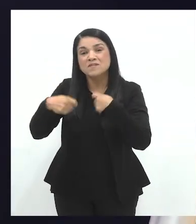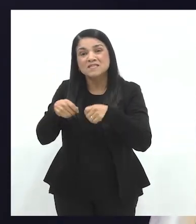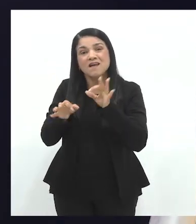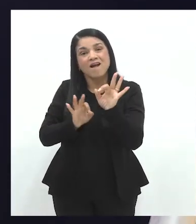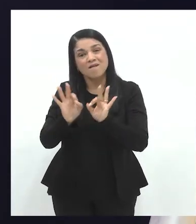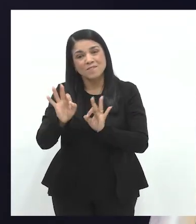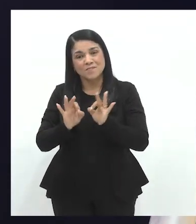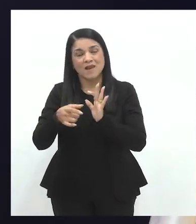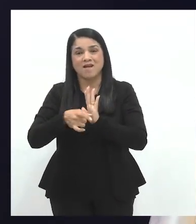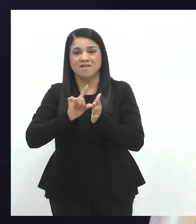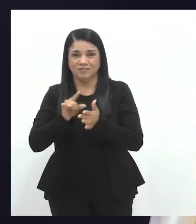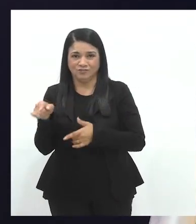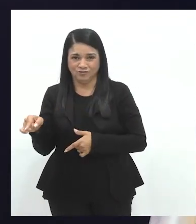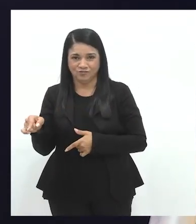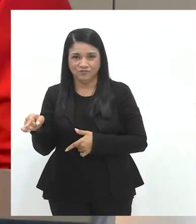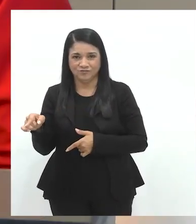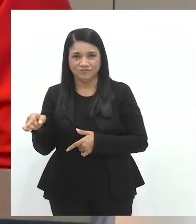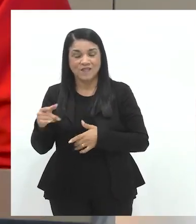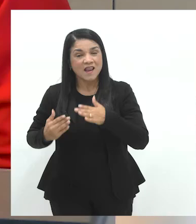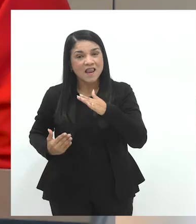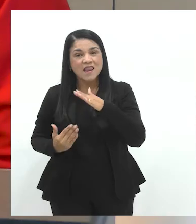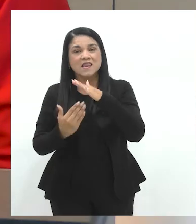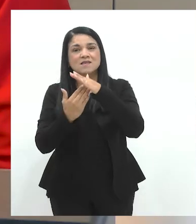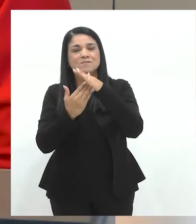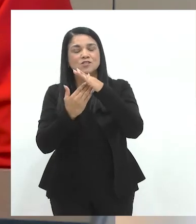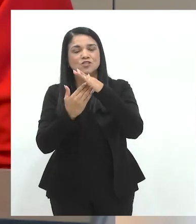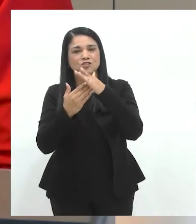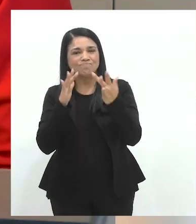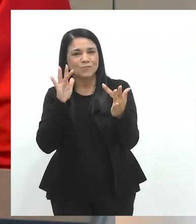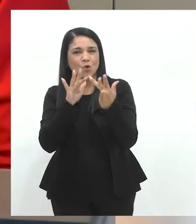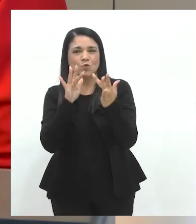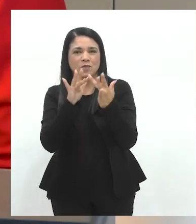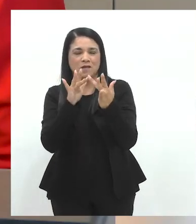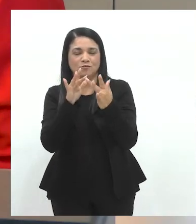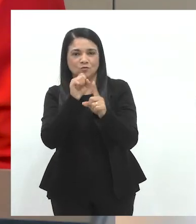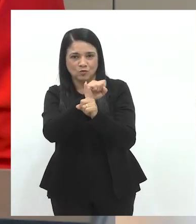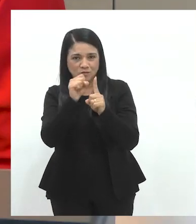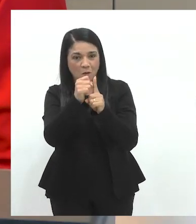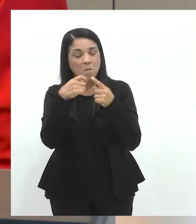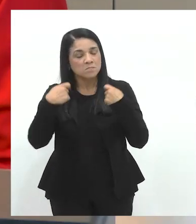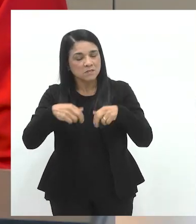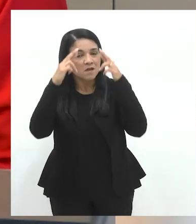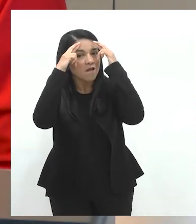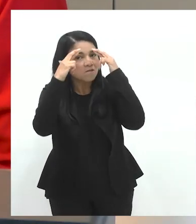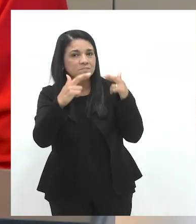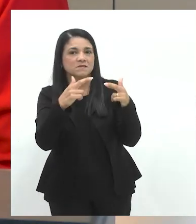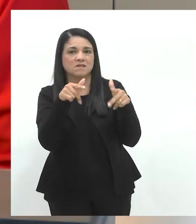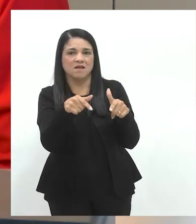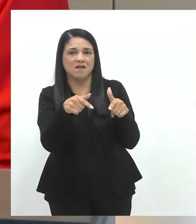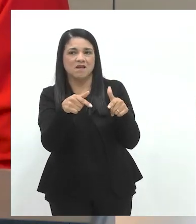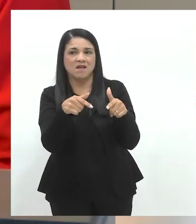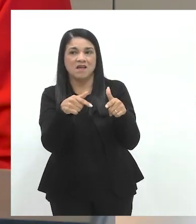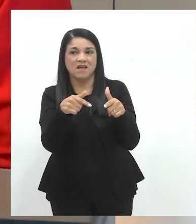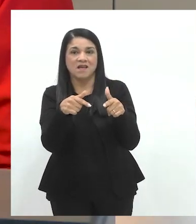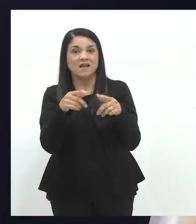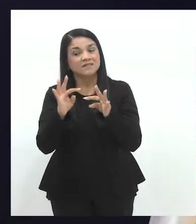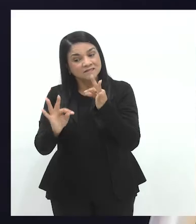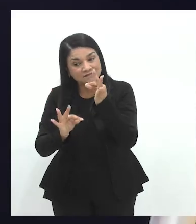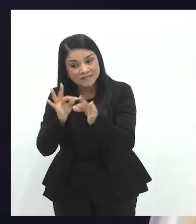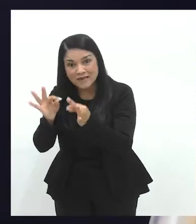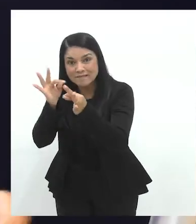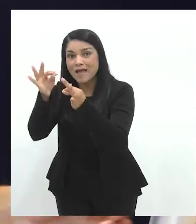estar preparada. Essa paciente tem essa limitação com contato social e é necessário que respeite isso, então